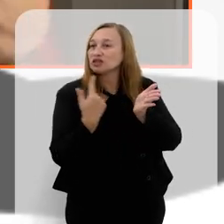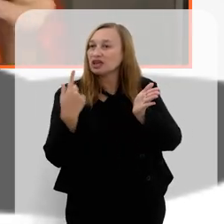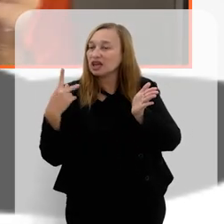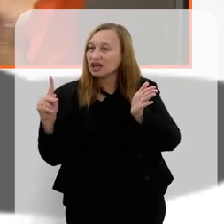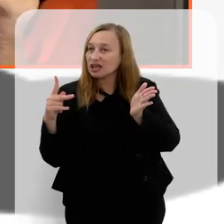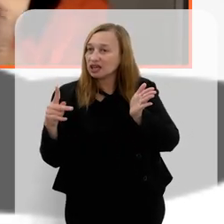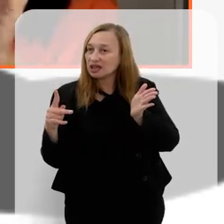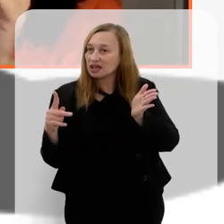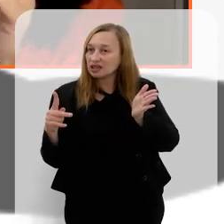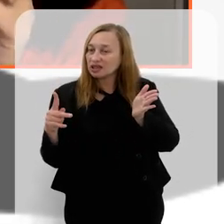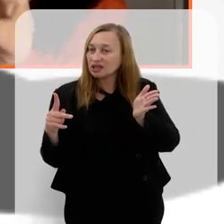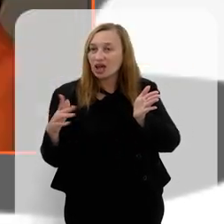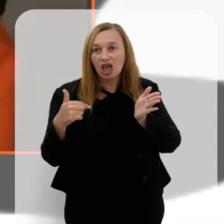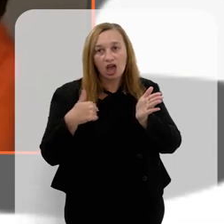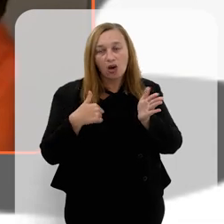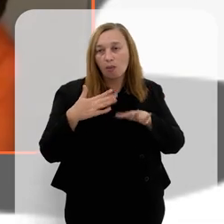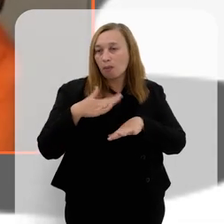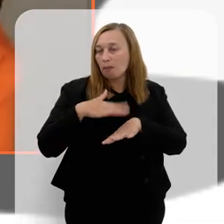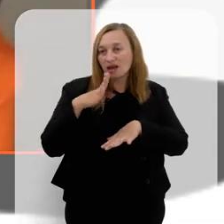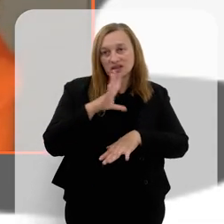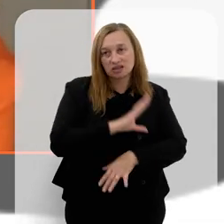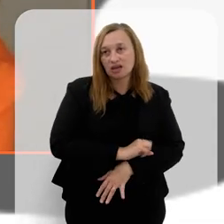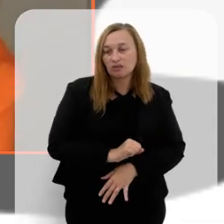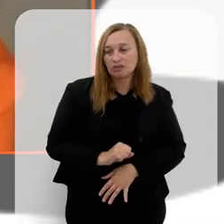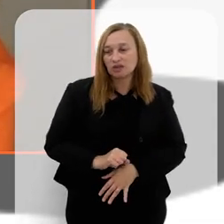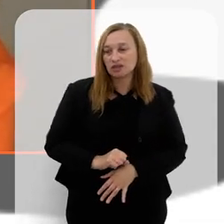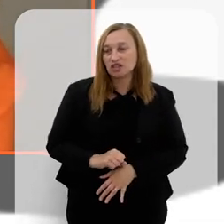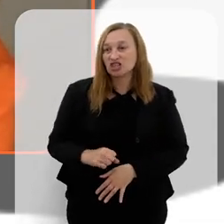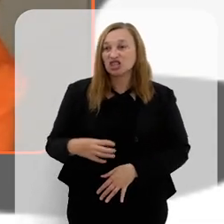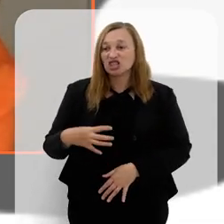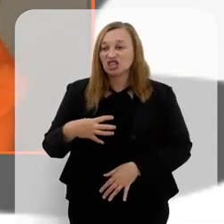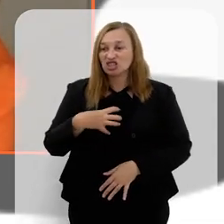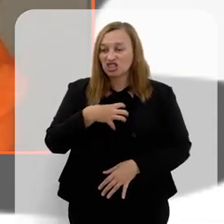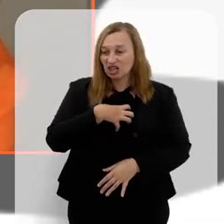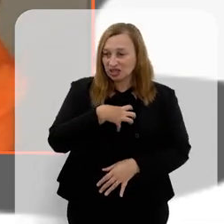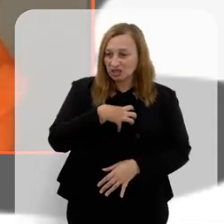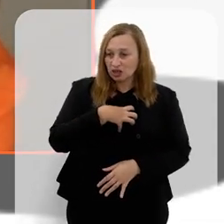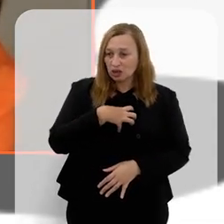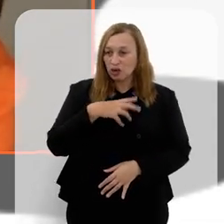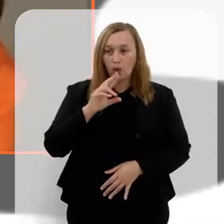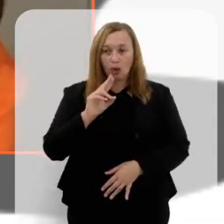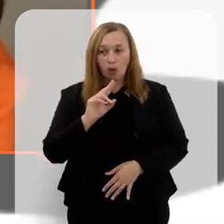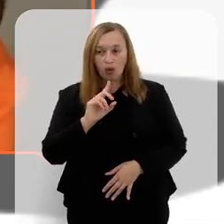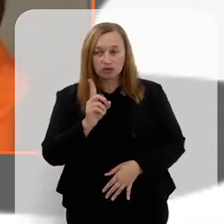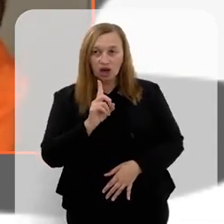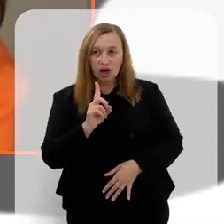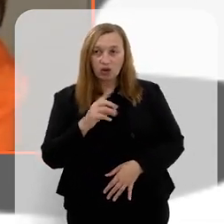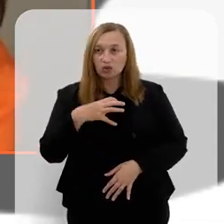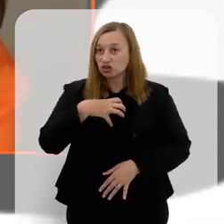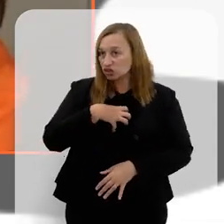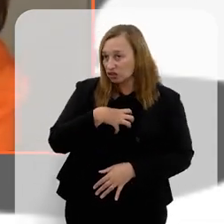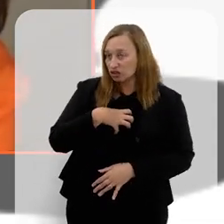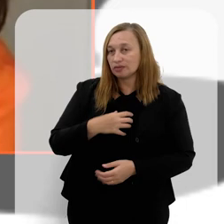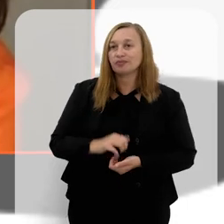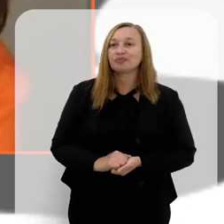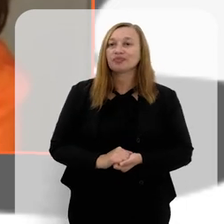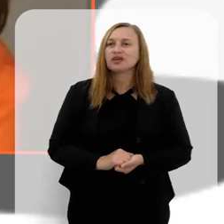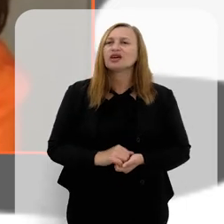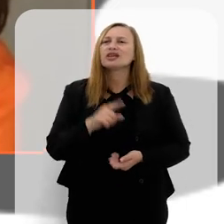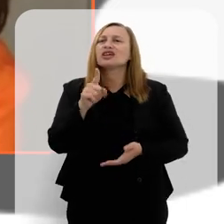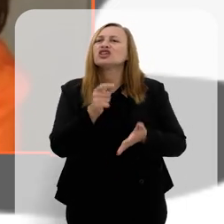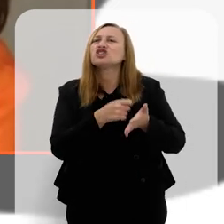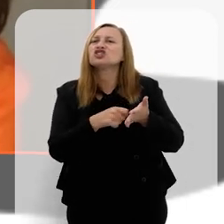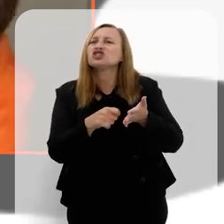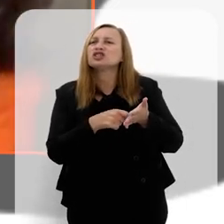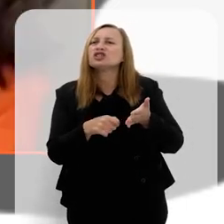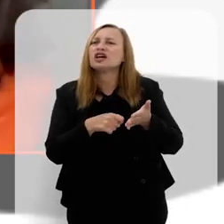aqui um dos livros dele. Esse é o que eu mais amo, olha. Ser ou Ser ou não ser. é. Luciano Alves Meira, o que que está escrito aqui